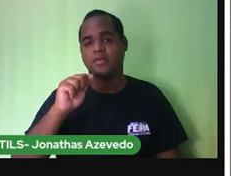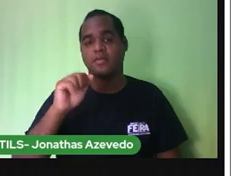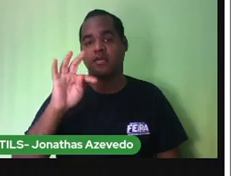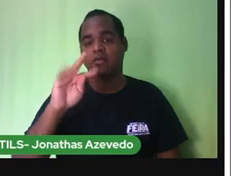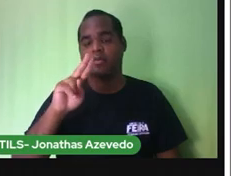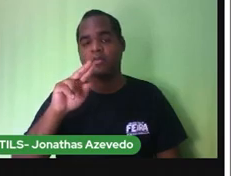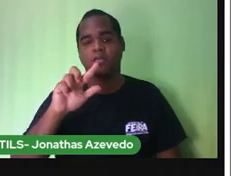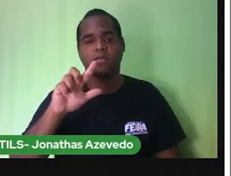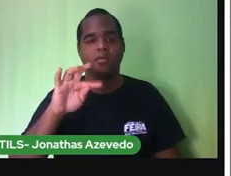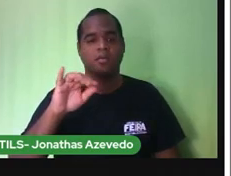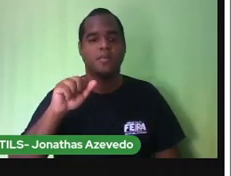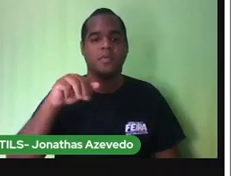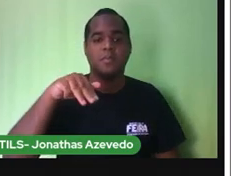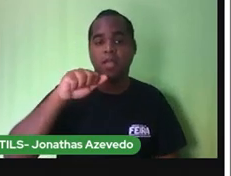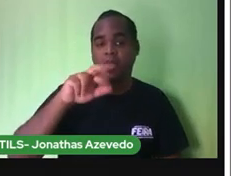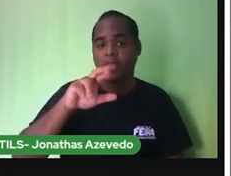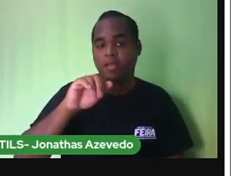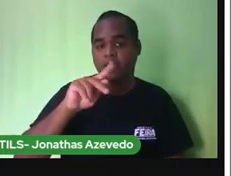Tulipa